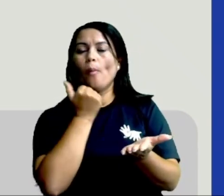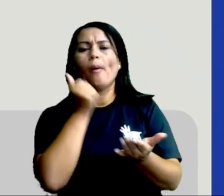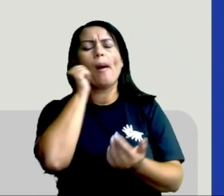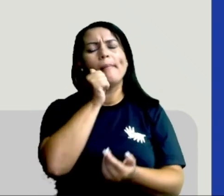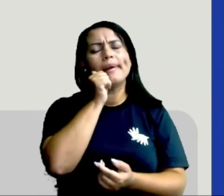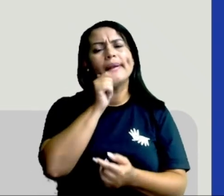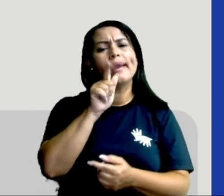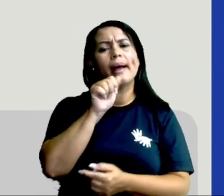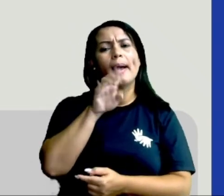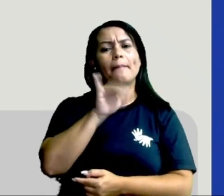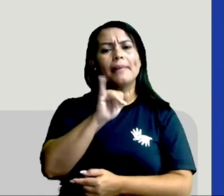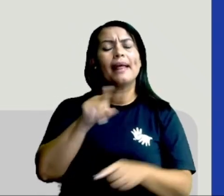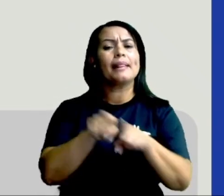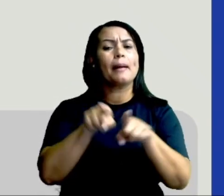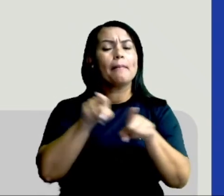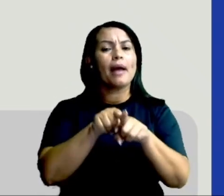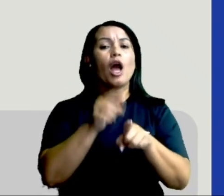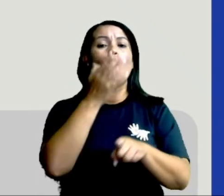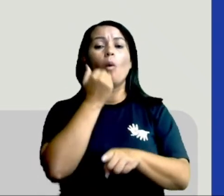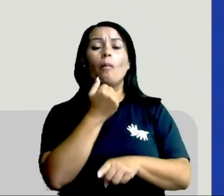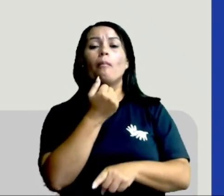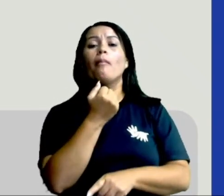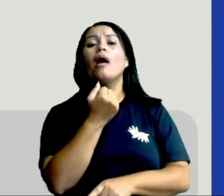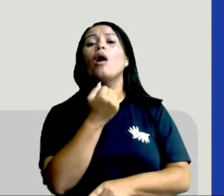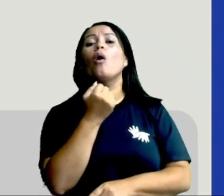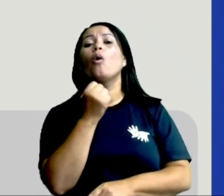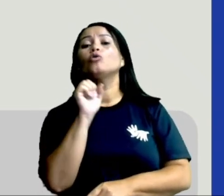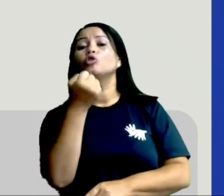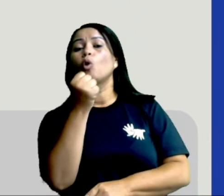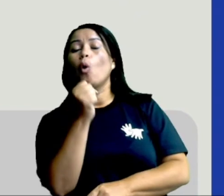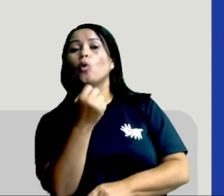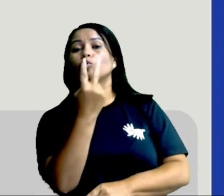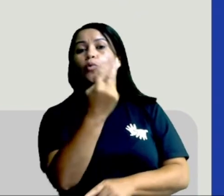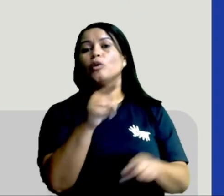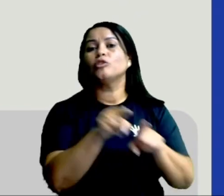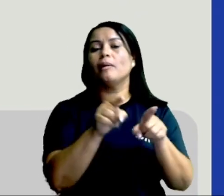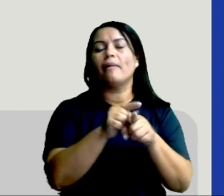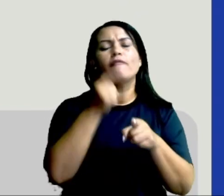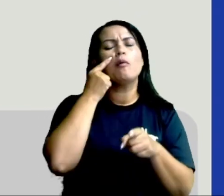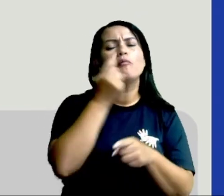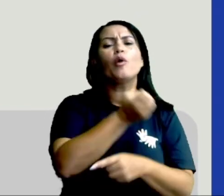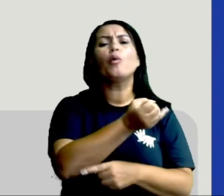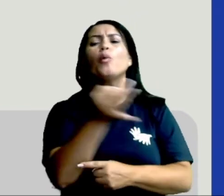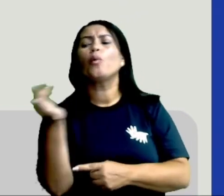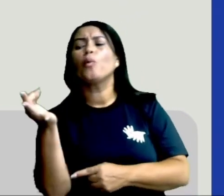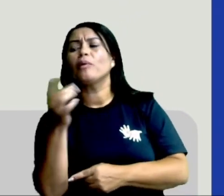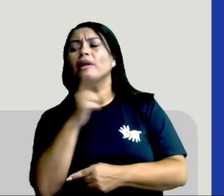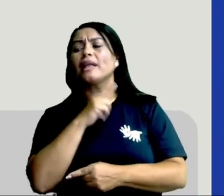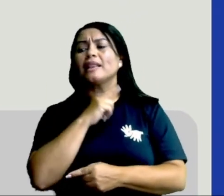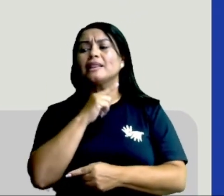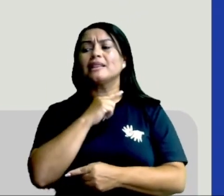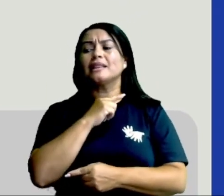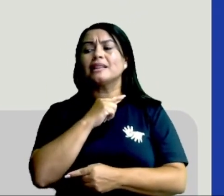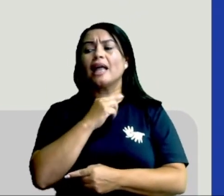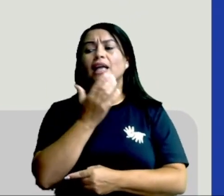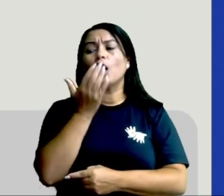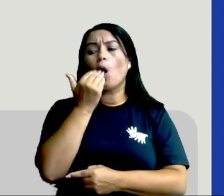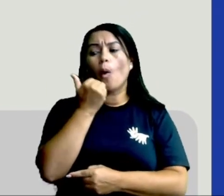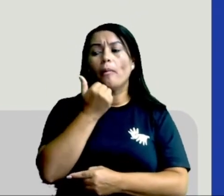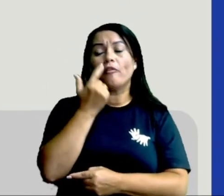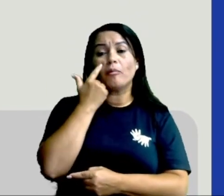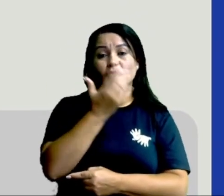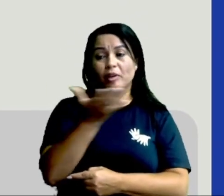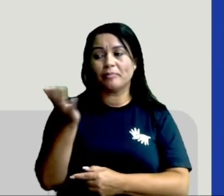comeu 3/10 de outro bolo. Escreva o número decimal correspondente a cada parte de bolo